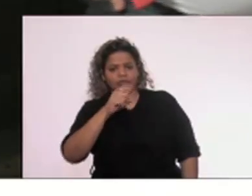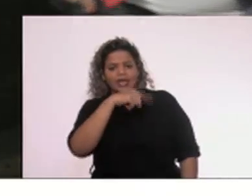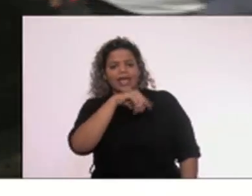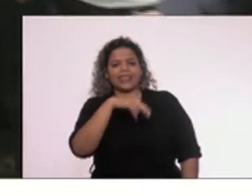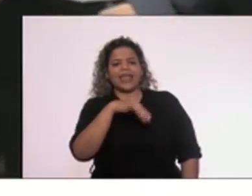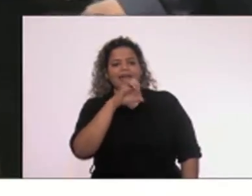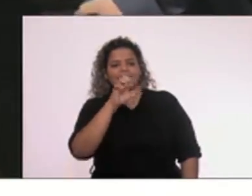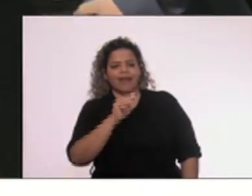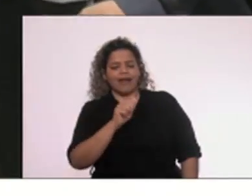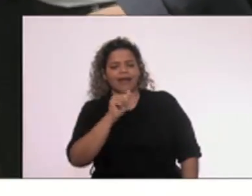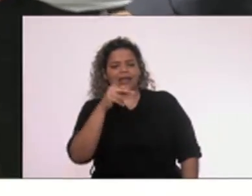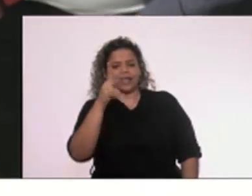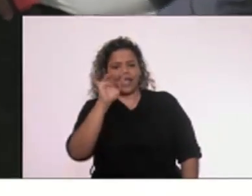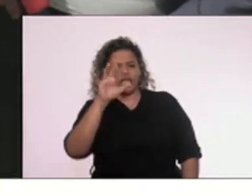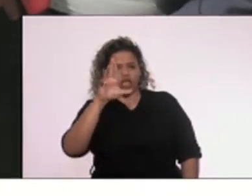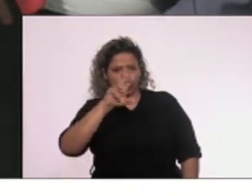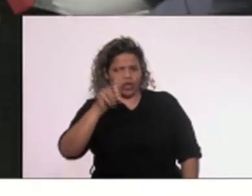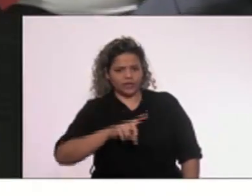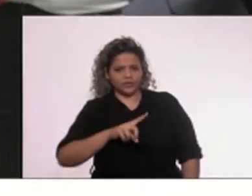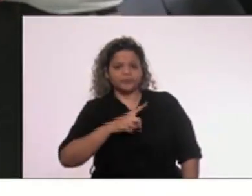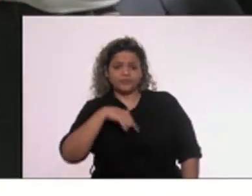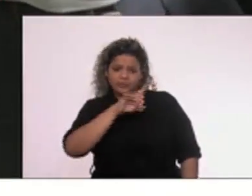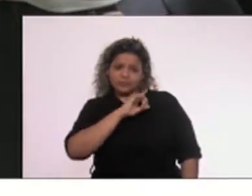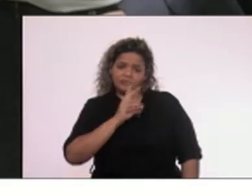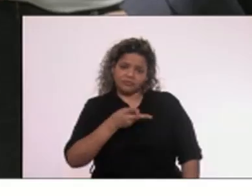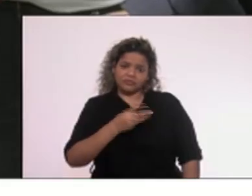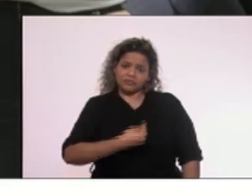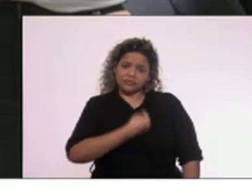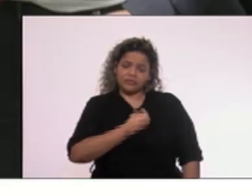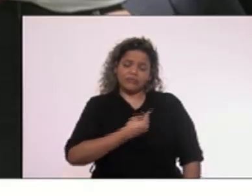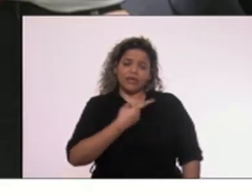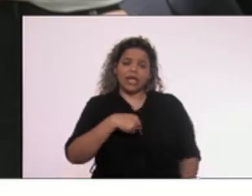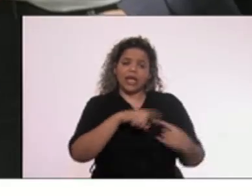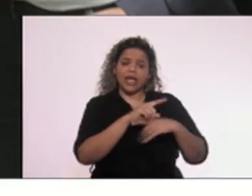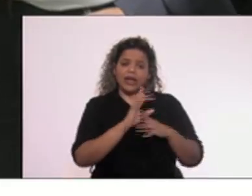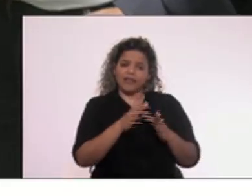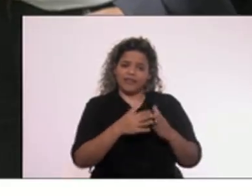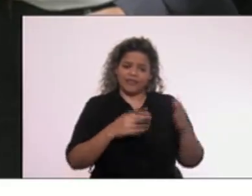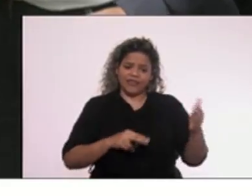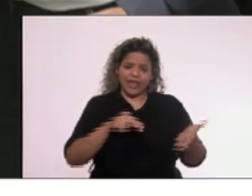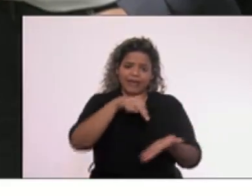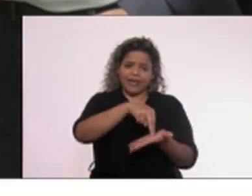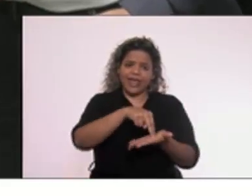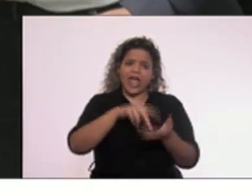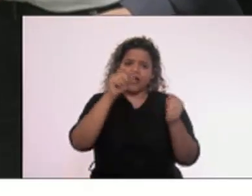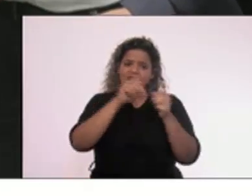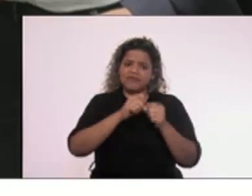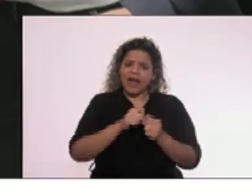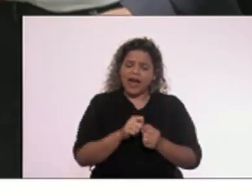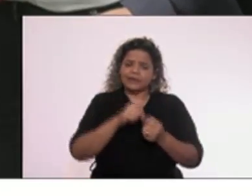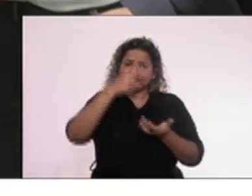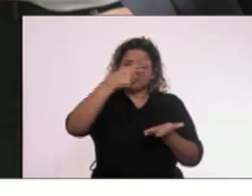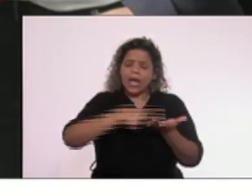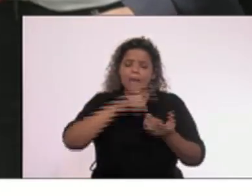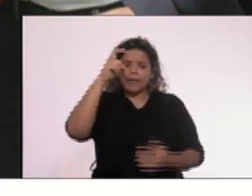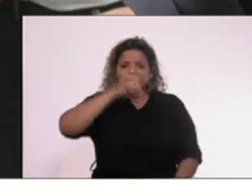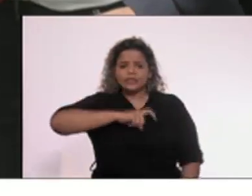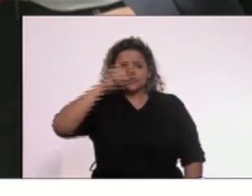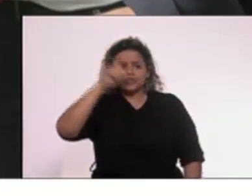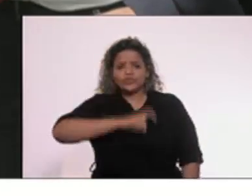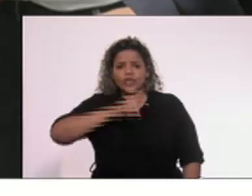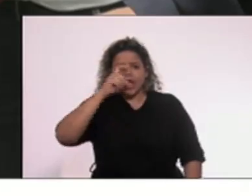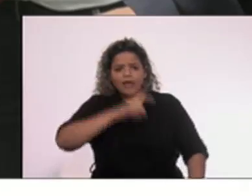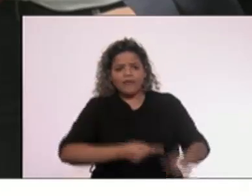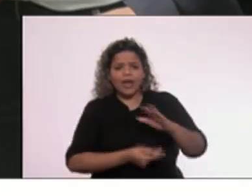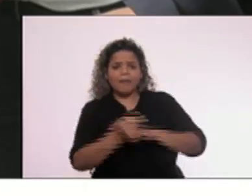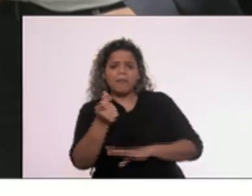Mariós. Essa pasta dela era responsável por essas campanhas. Ou seja, vem aqui, faz uma afirmação mentirosa, vai embora